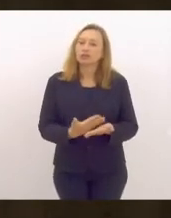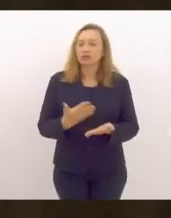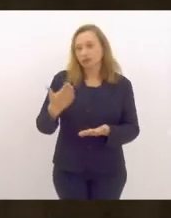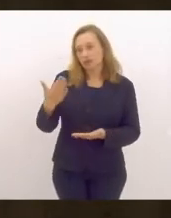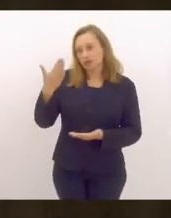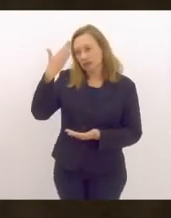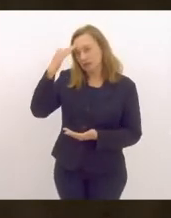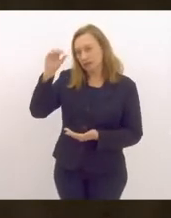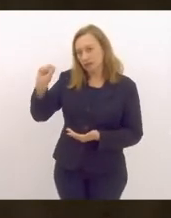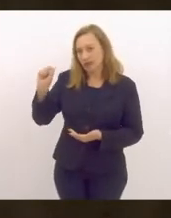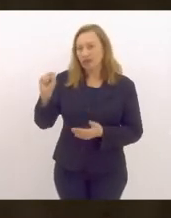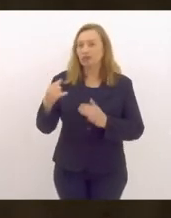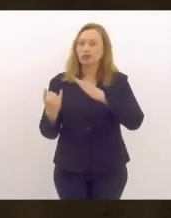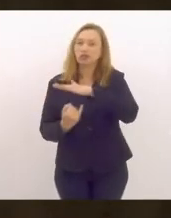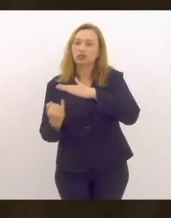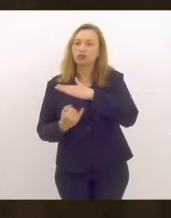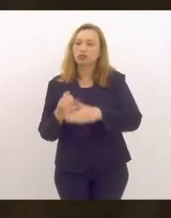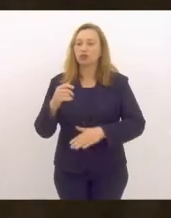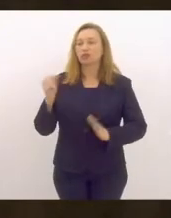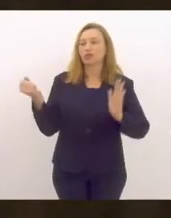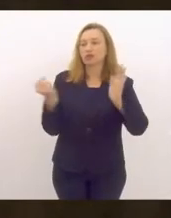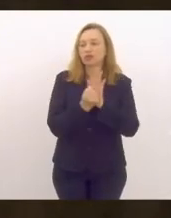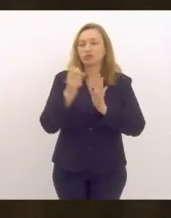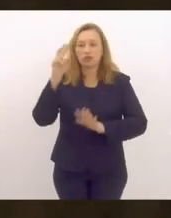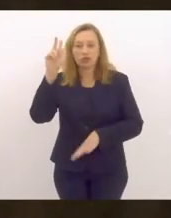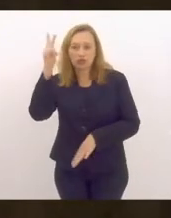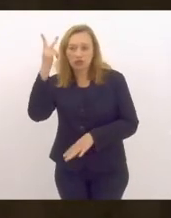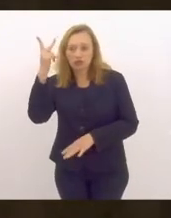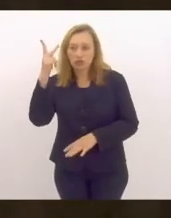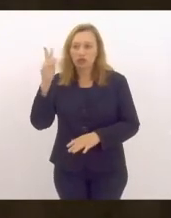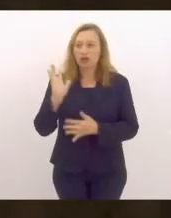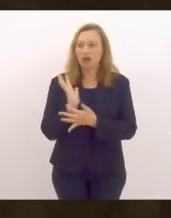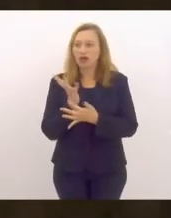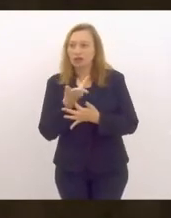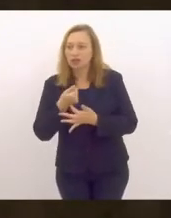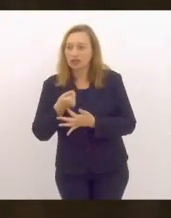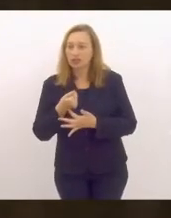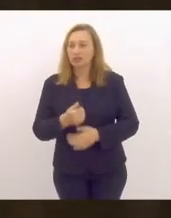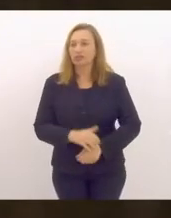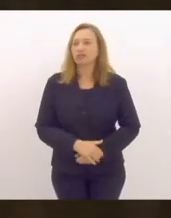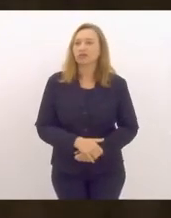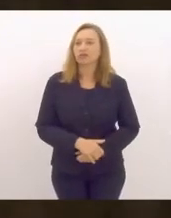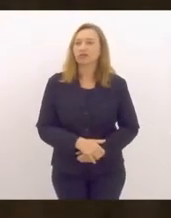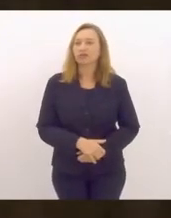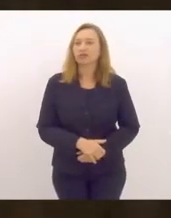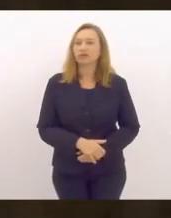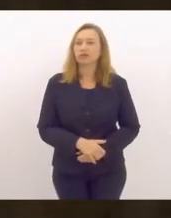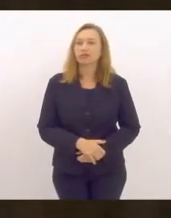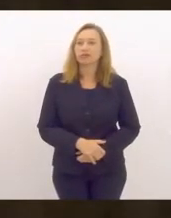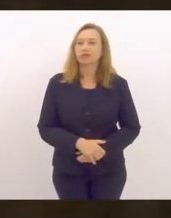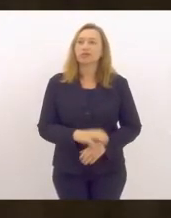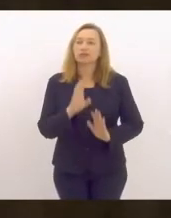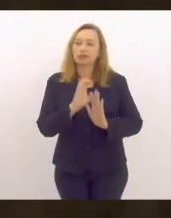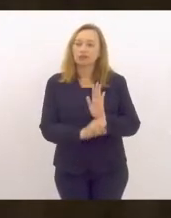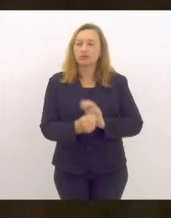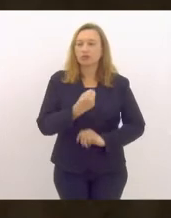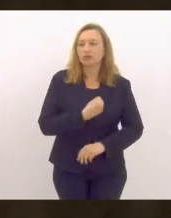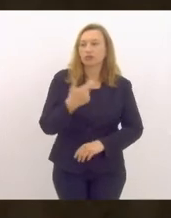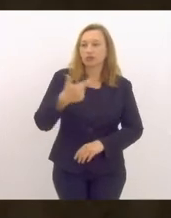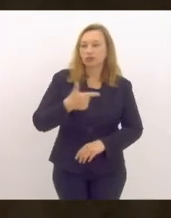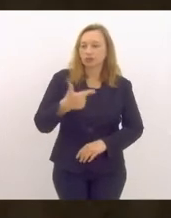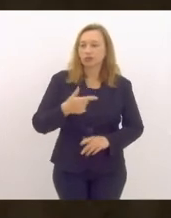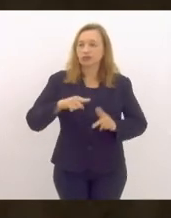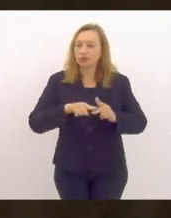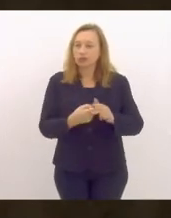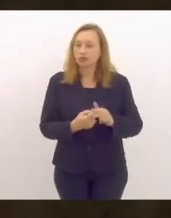Saberes do Instituto do Patrimônio Histórico e Artístico Nacional, IFAM. Subemenda à emenda número 2.